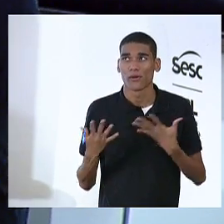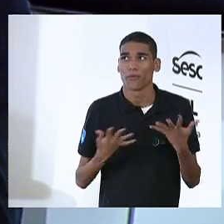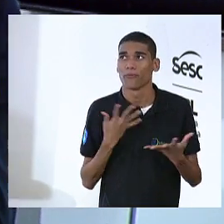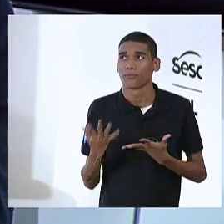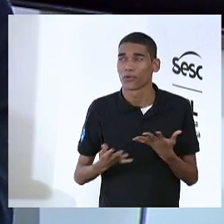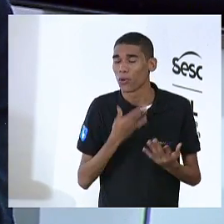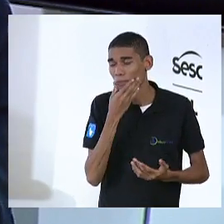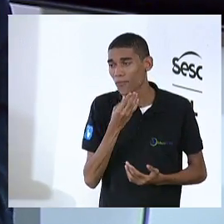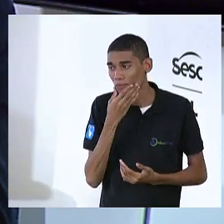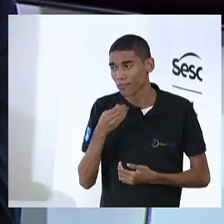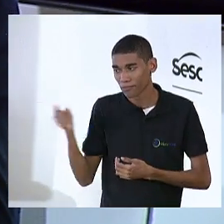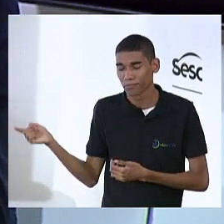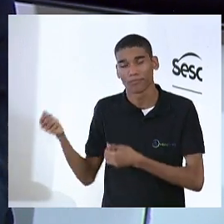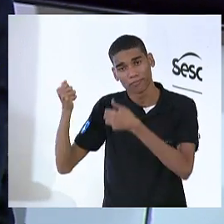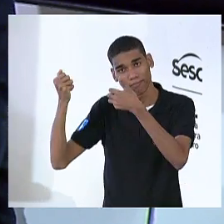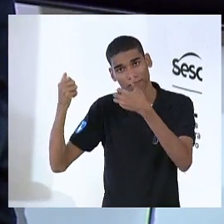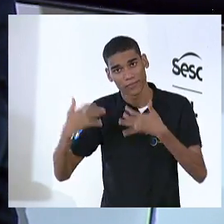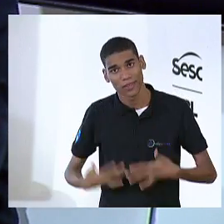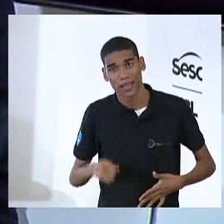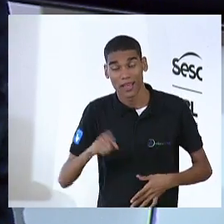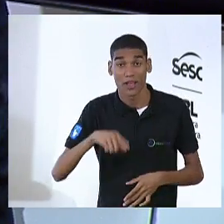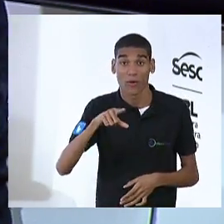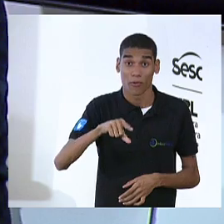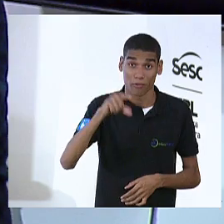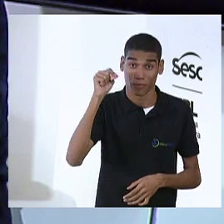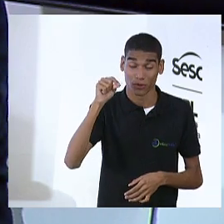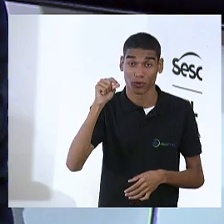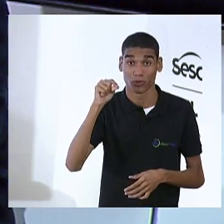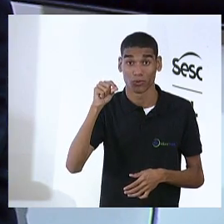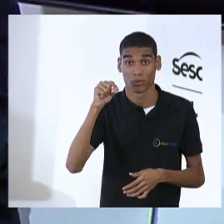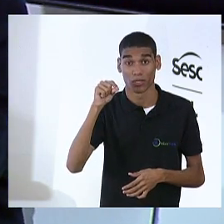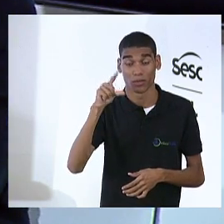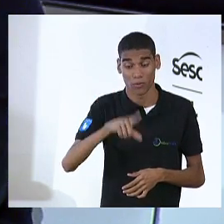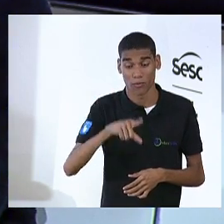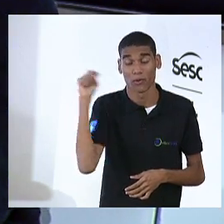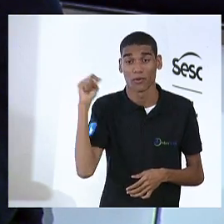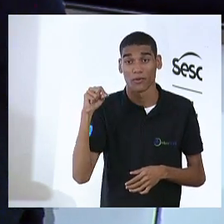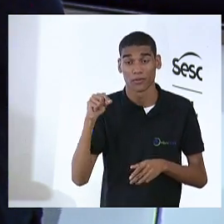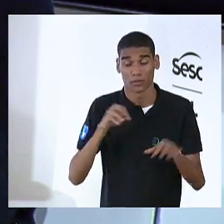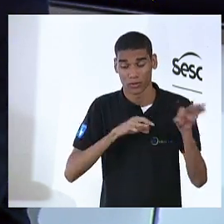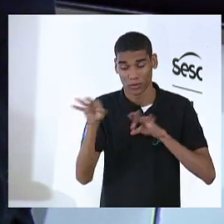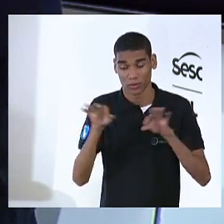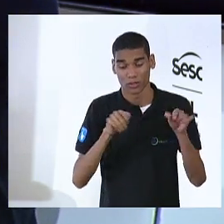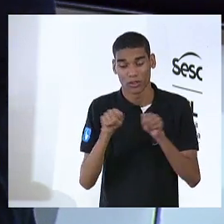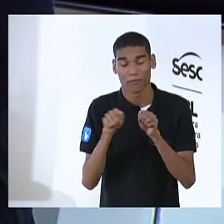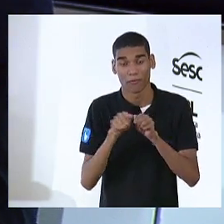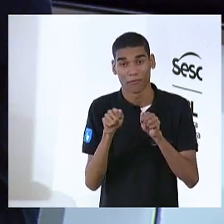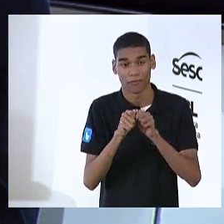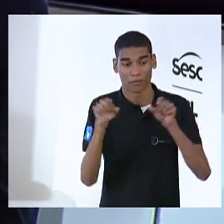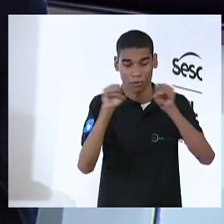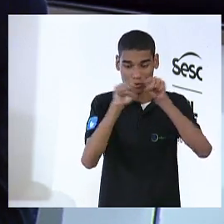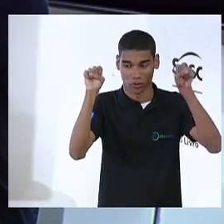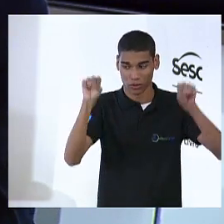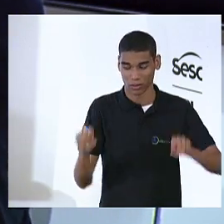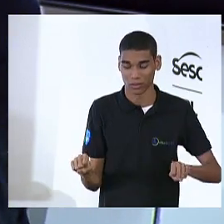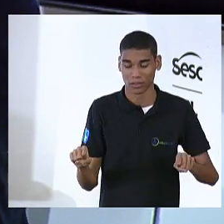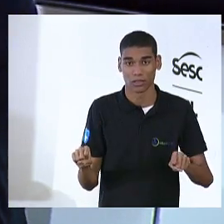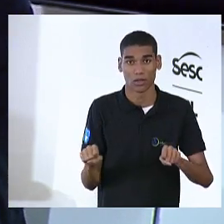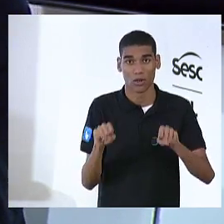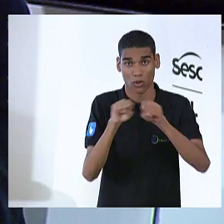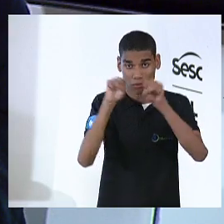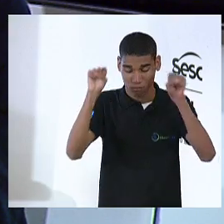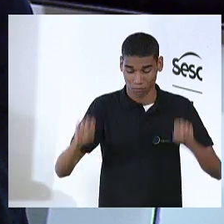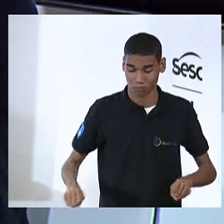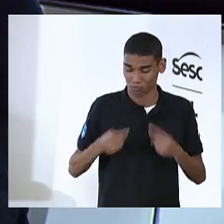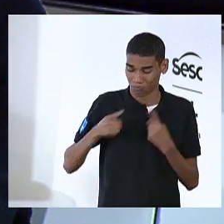Como disse o Ladislau, uma escolha que envolveu produzir um sistema de